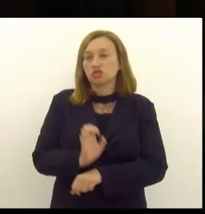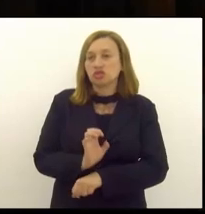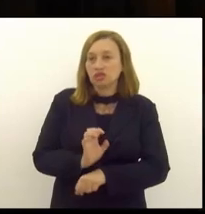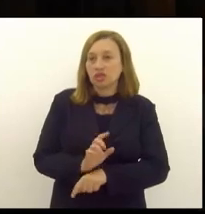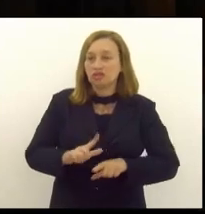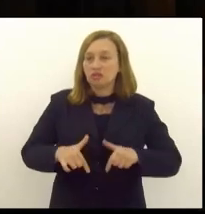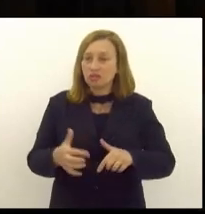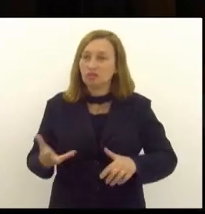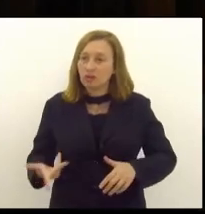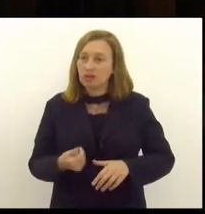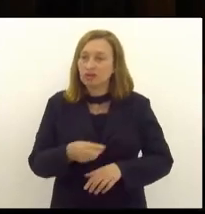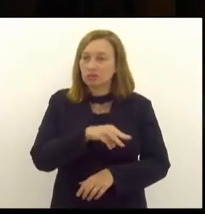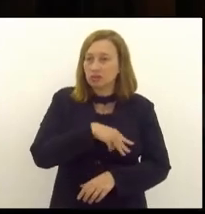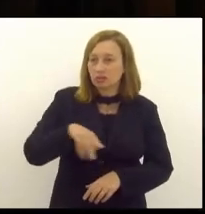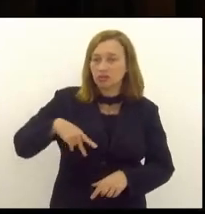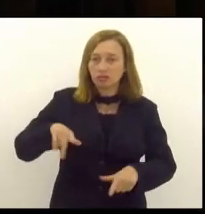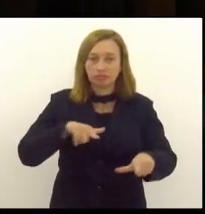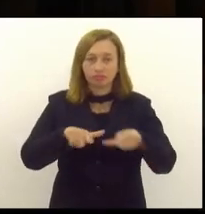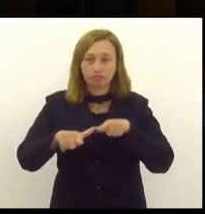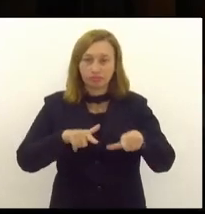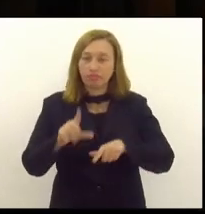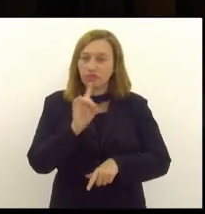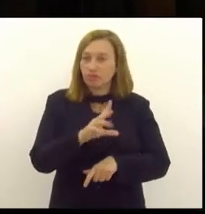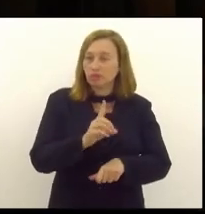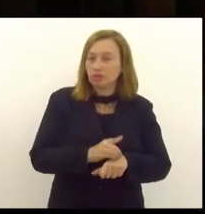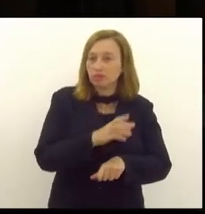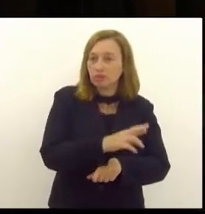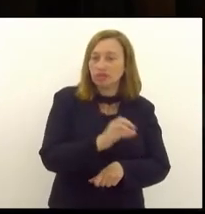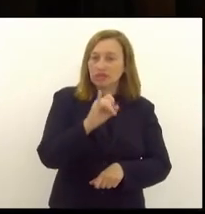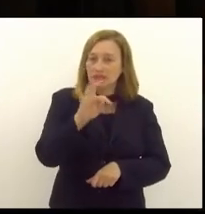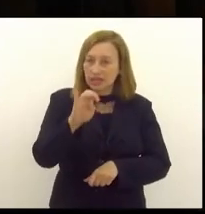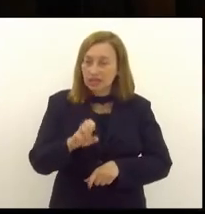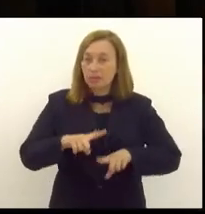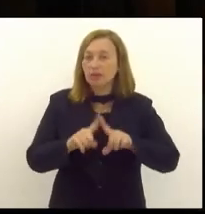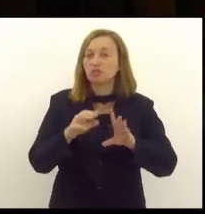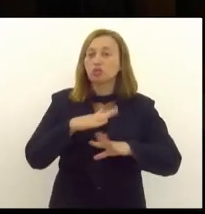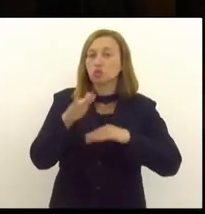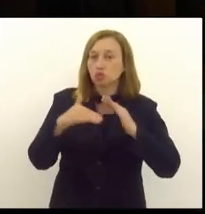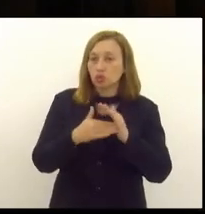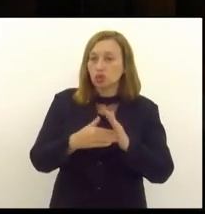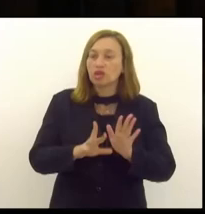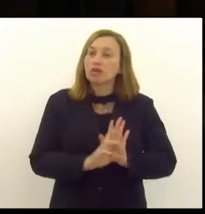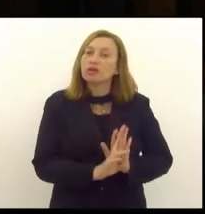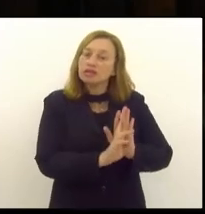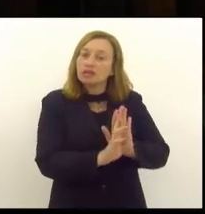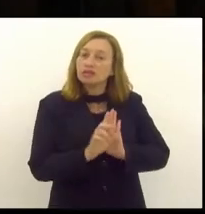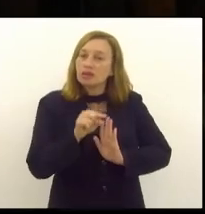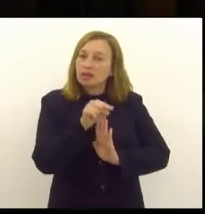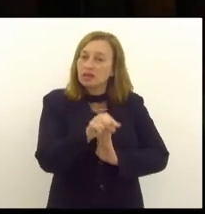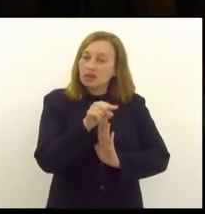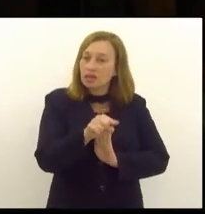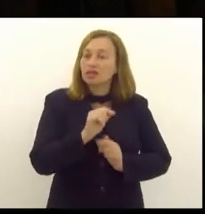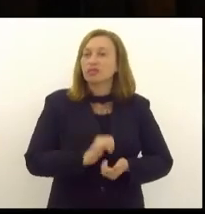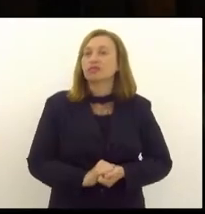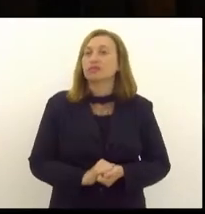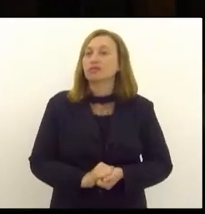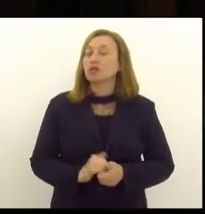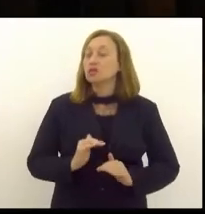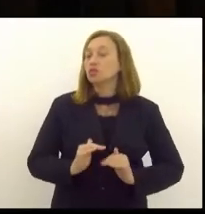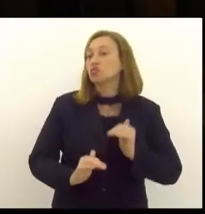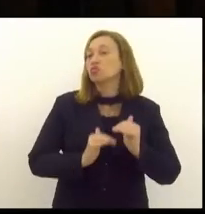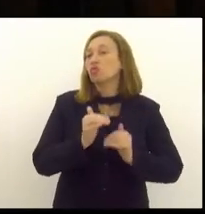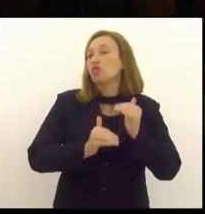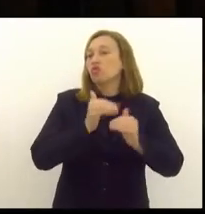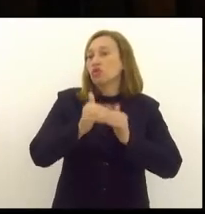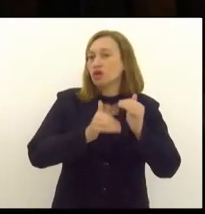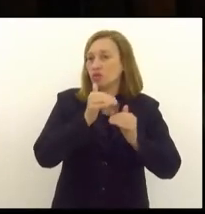maestral pelo Ministério Público do Trabalho, não só pela doutora Sirlene, claro, mas por todos. Aqui representado por ela, que foi a que desenvolveu